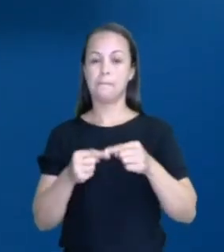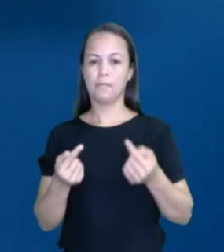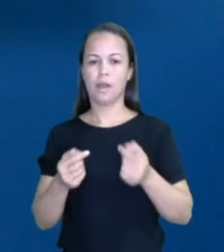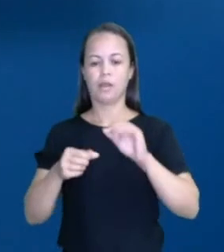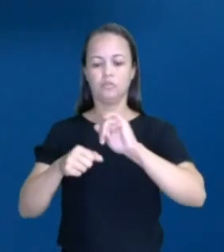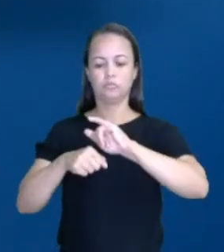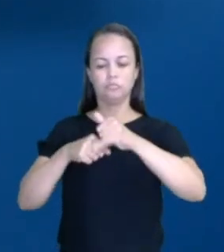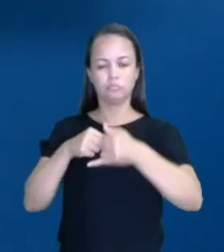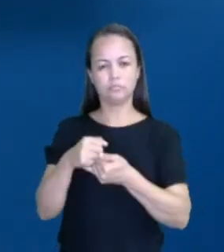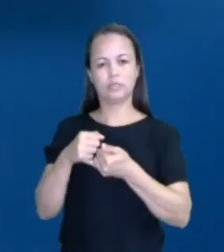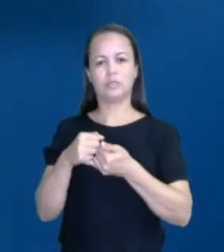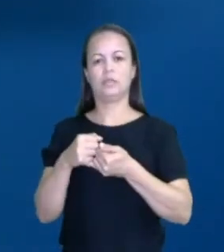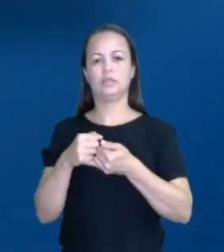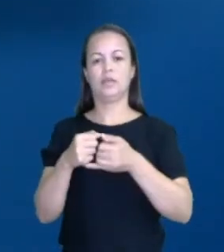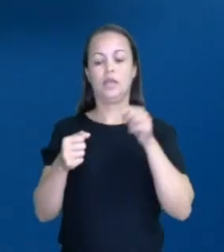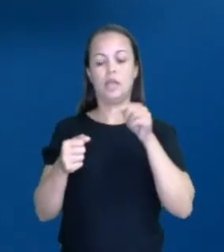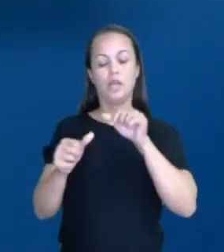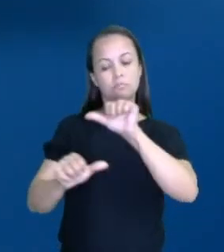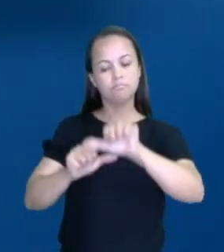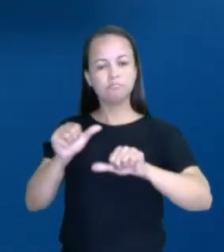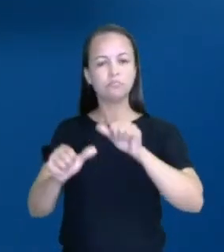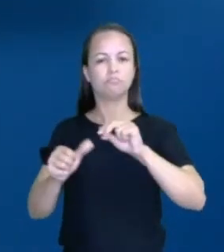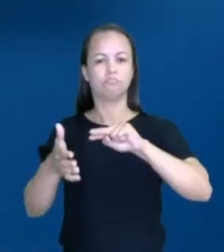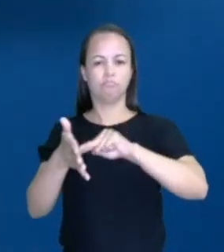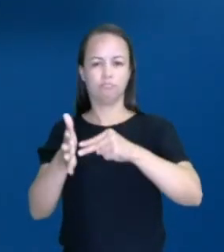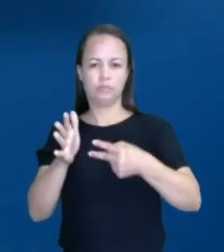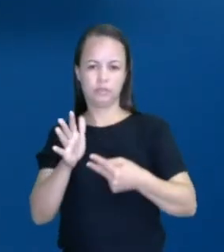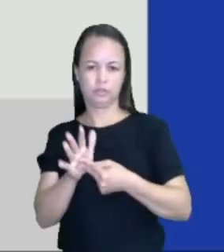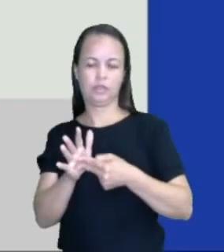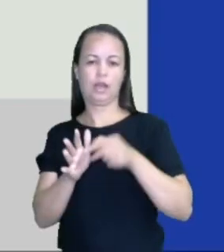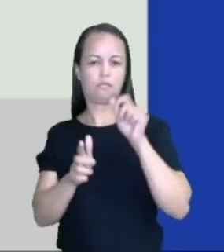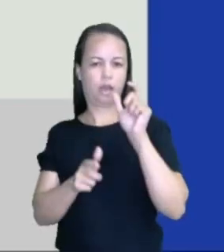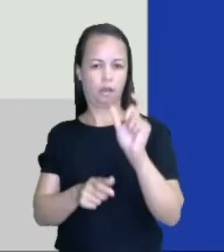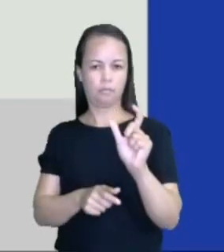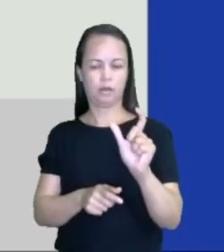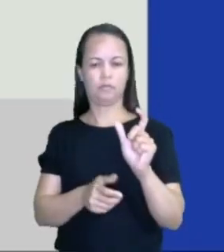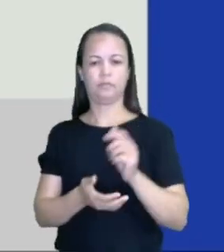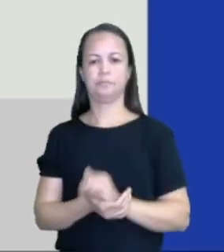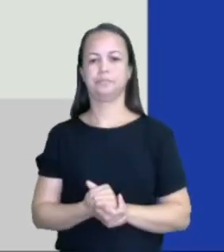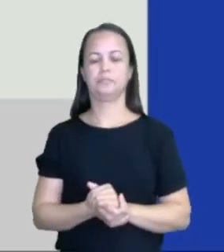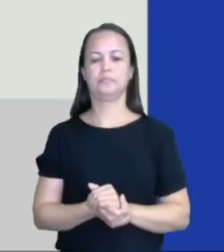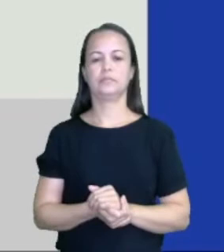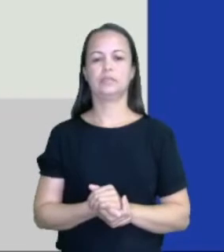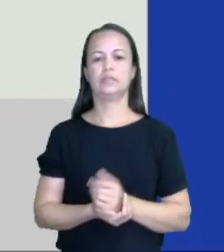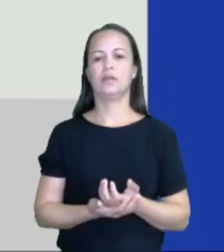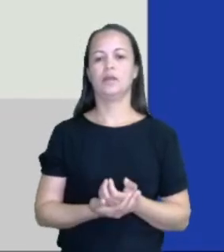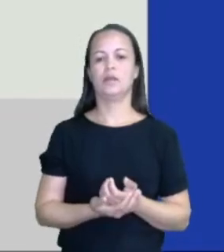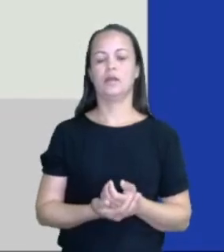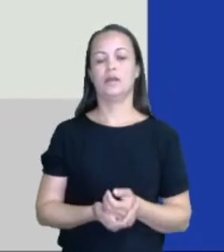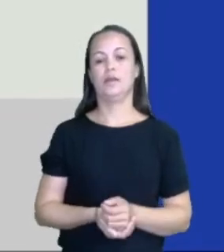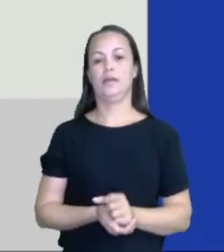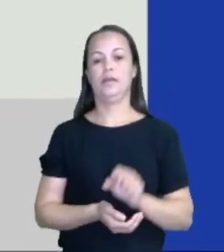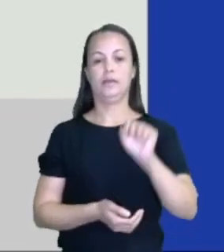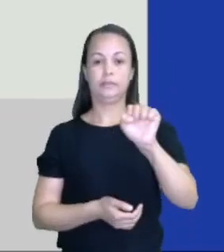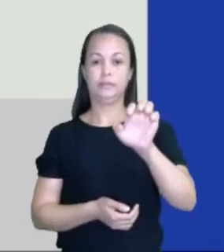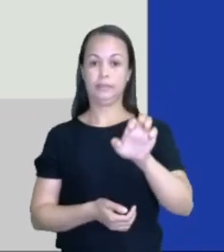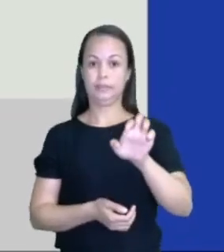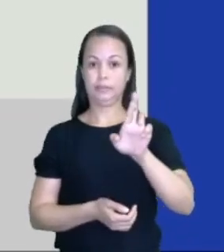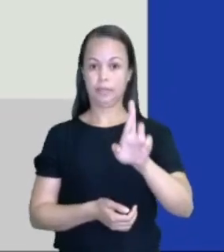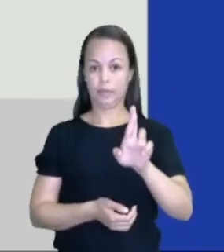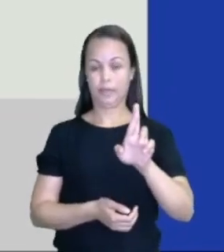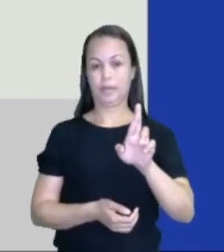eles mudam o significado daquela palavra. Ó, ser listo é